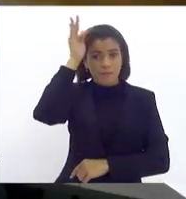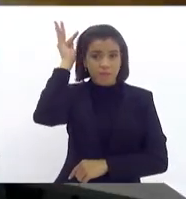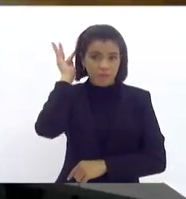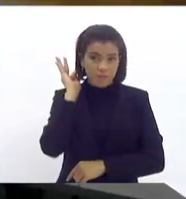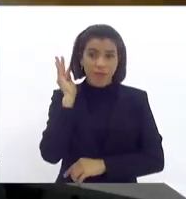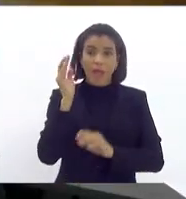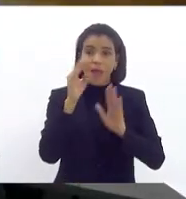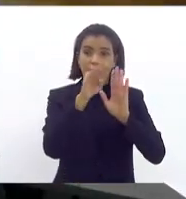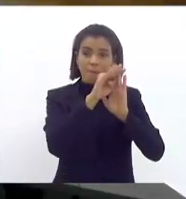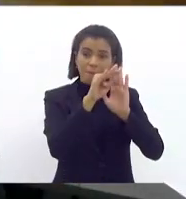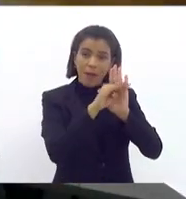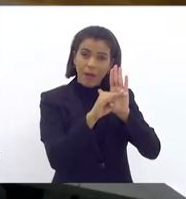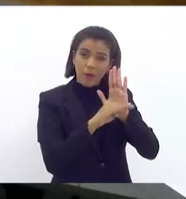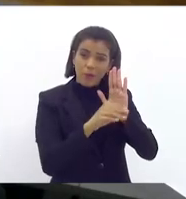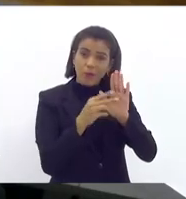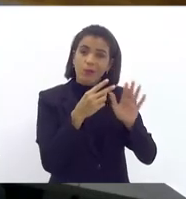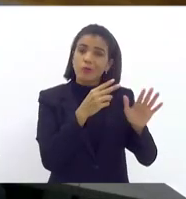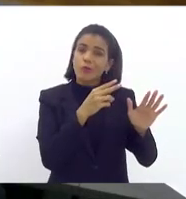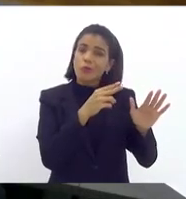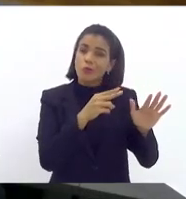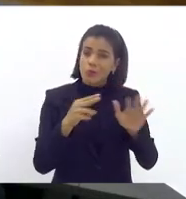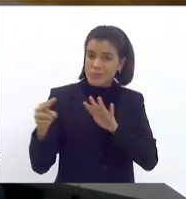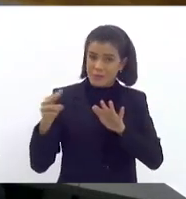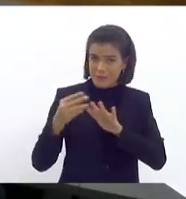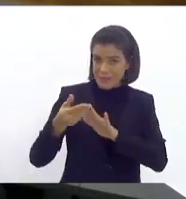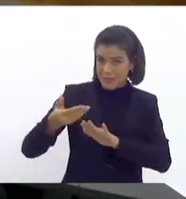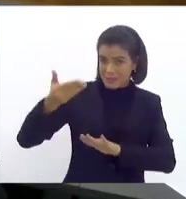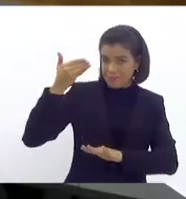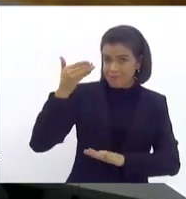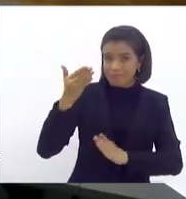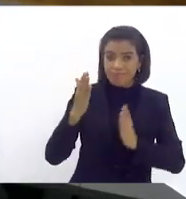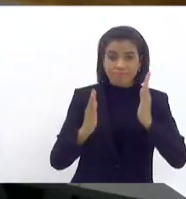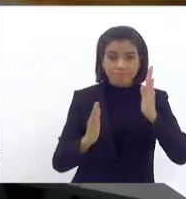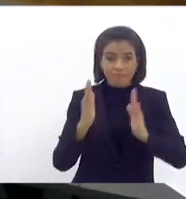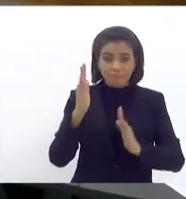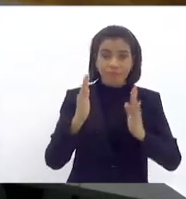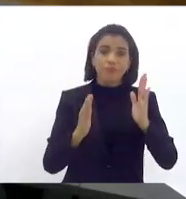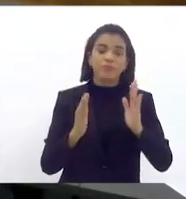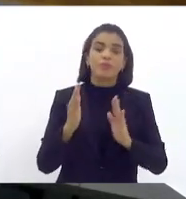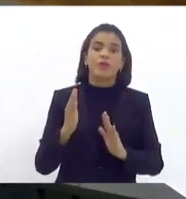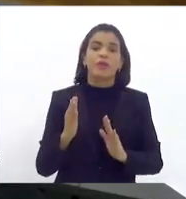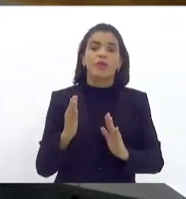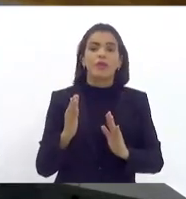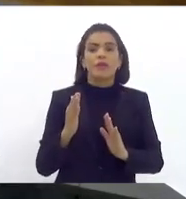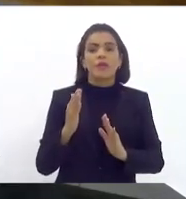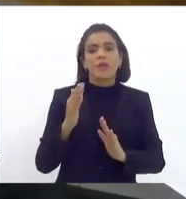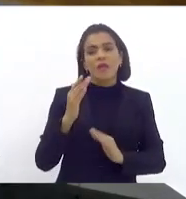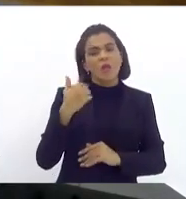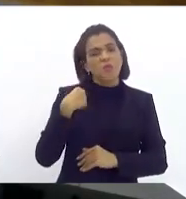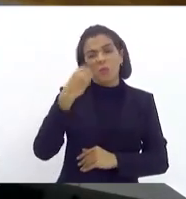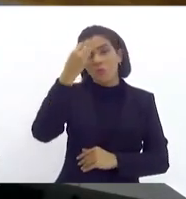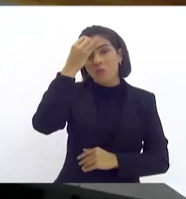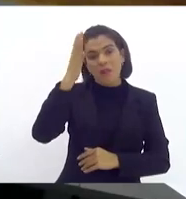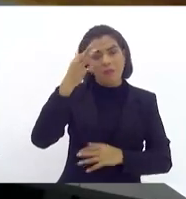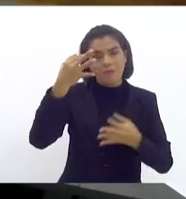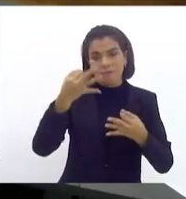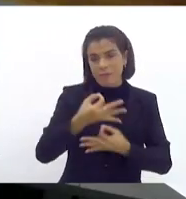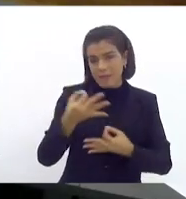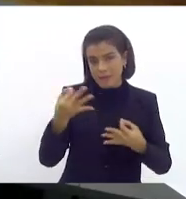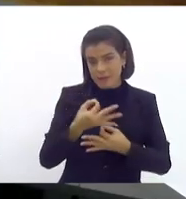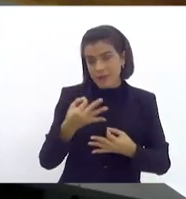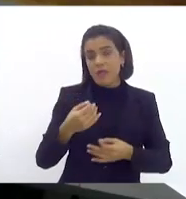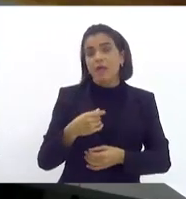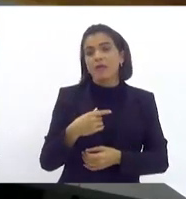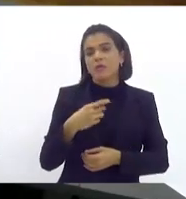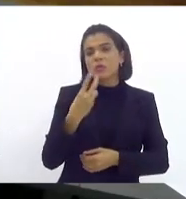a pauta de duas sessões anteriores, né, naquele momento eu havia feito até, não me recordo muito bem, mas há duas ou três